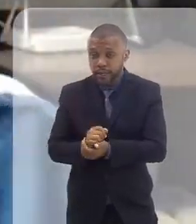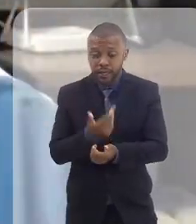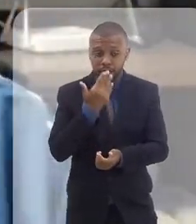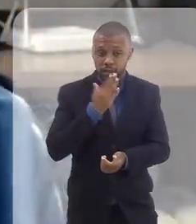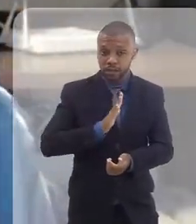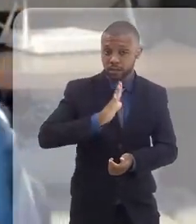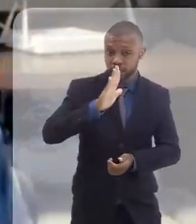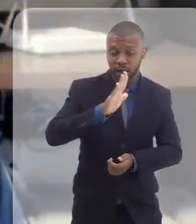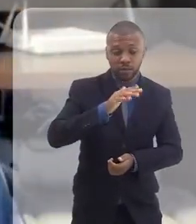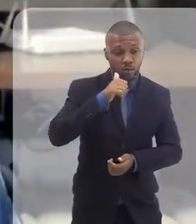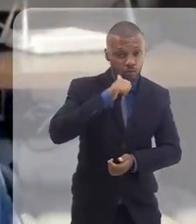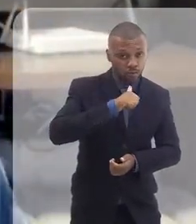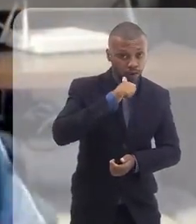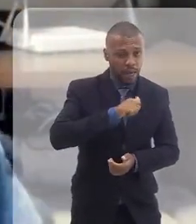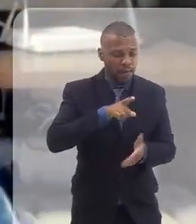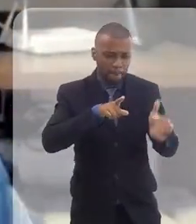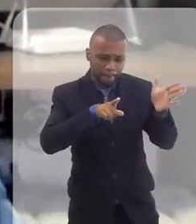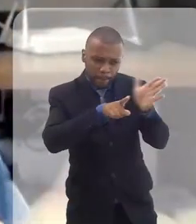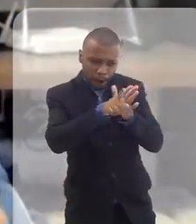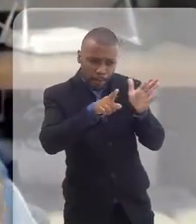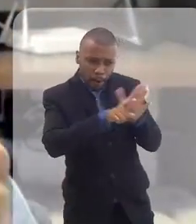e candidatos mulheres,